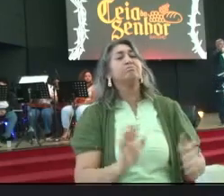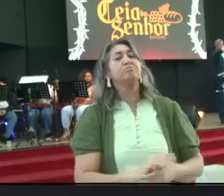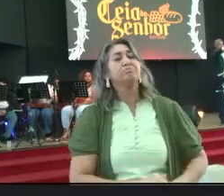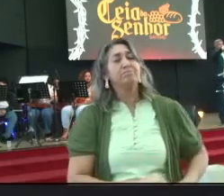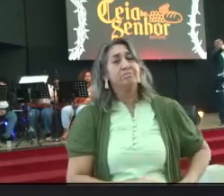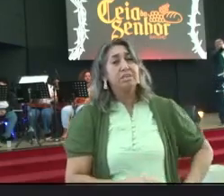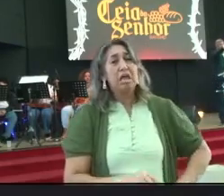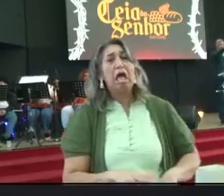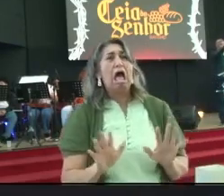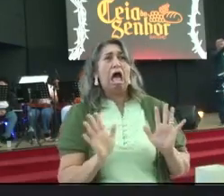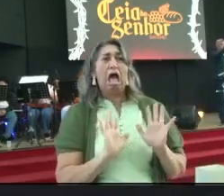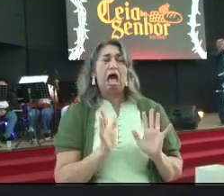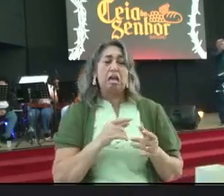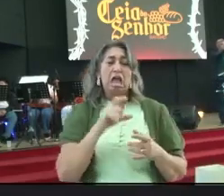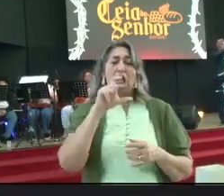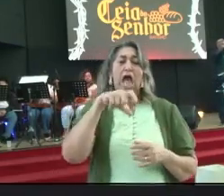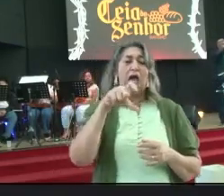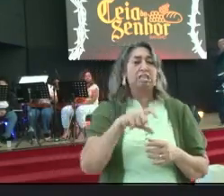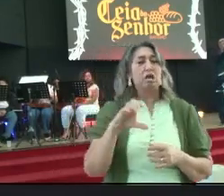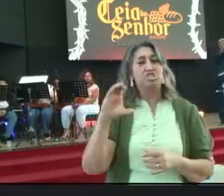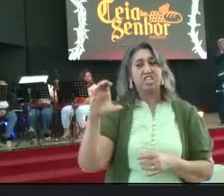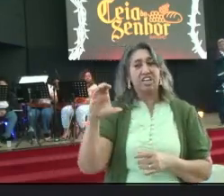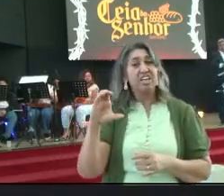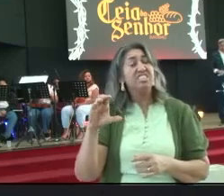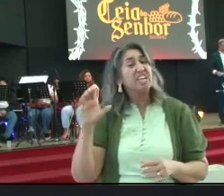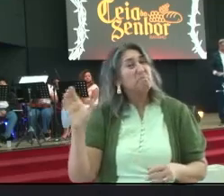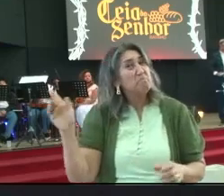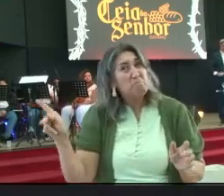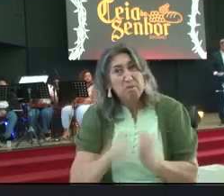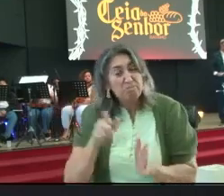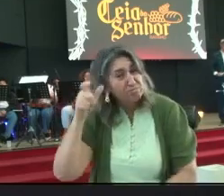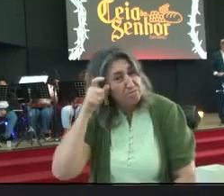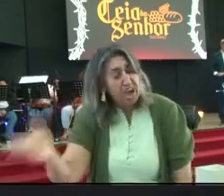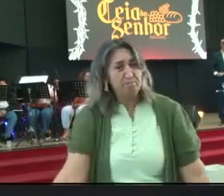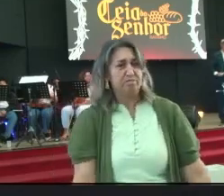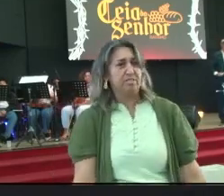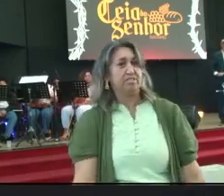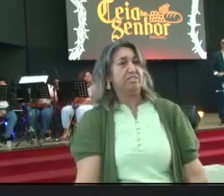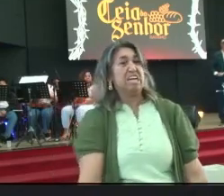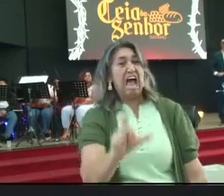Esse negócio de cartão de crédito é do capeta.